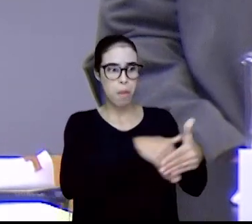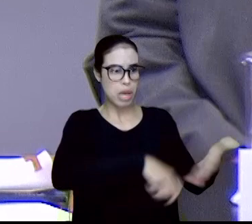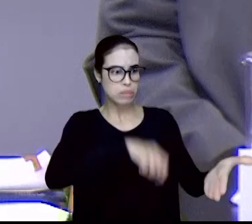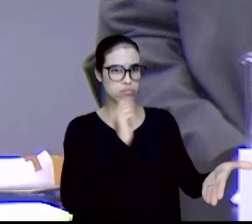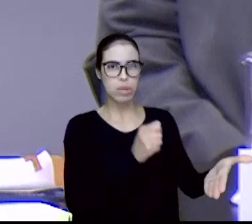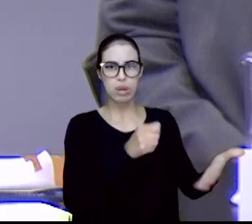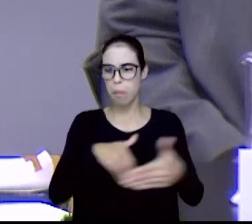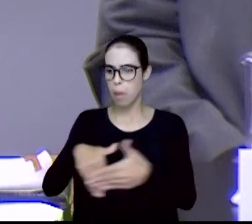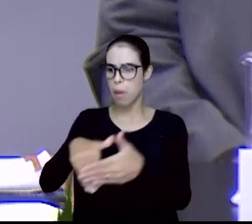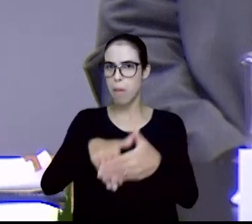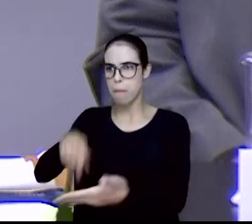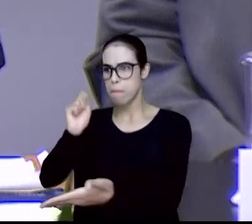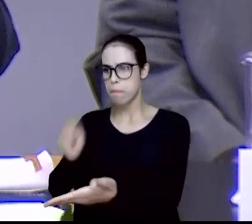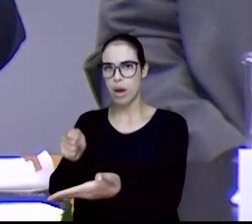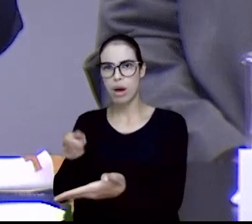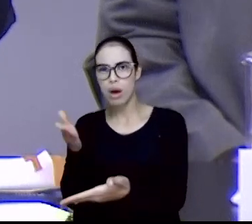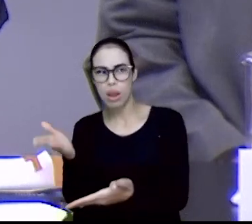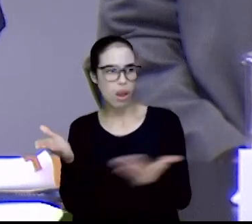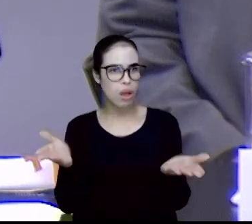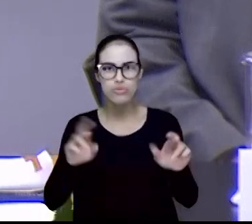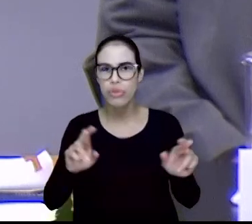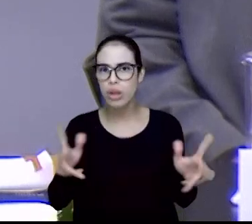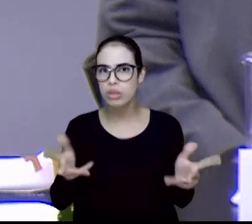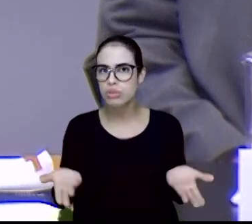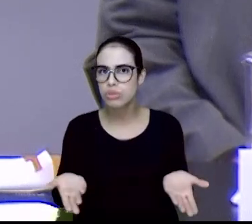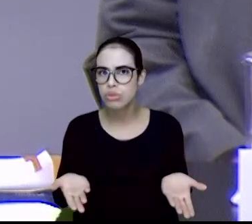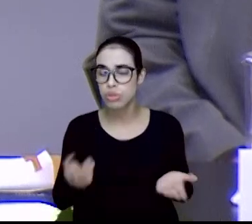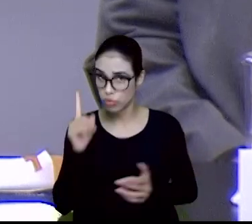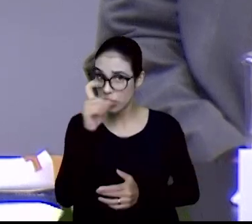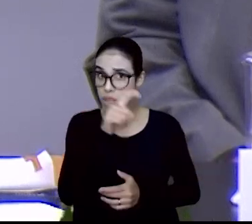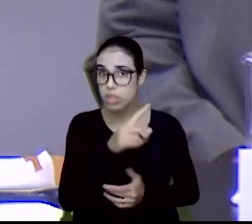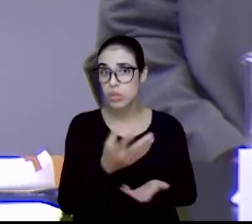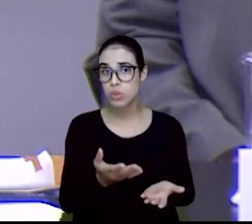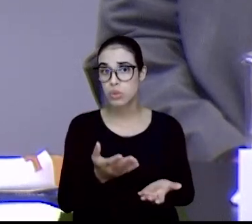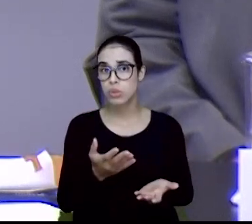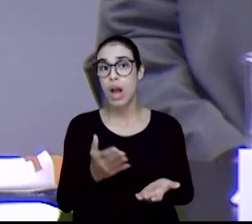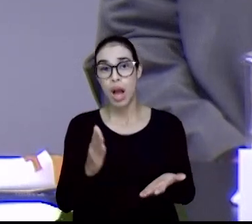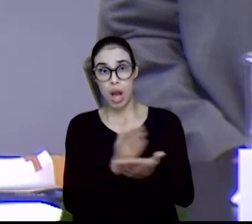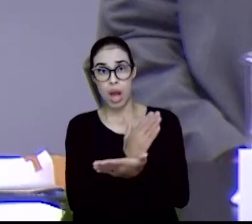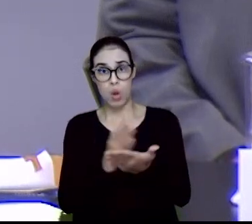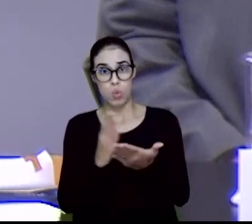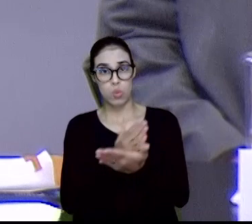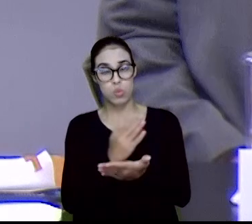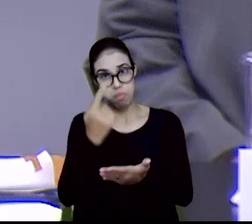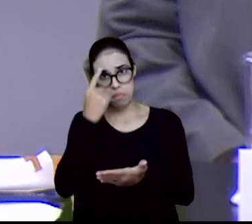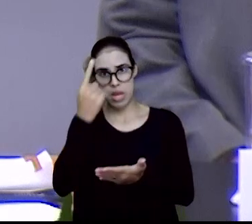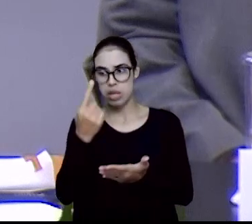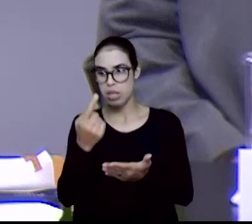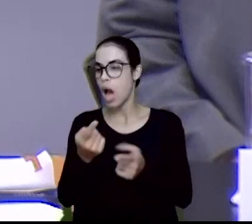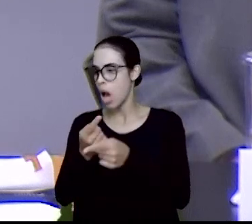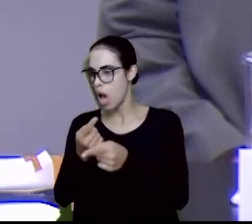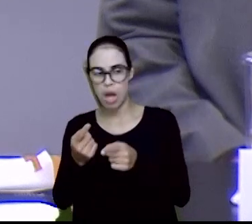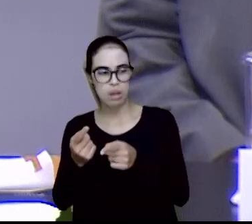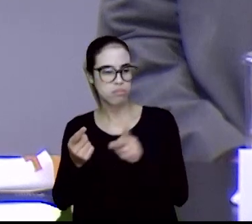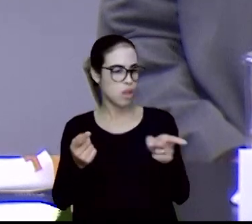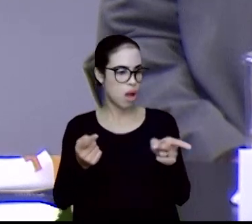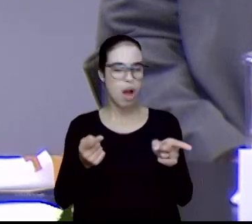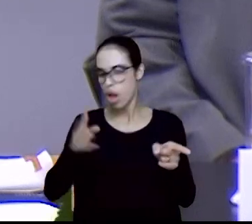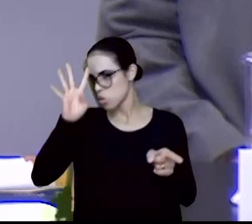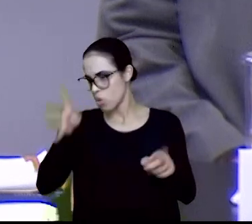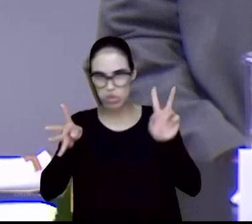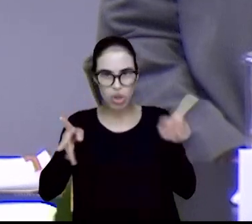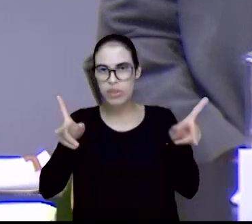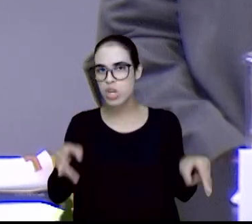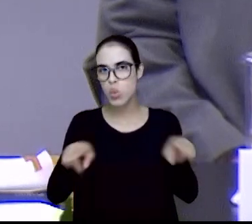essa visão de que situações idênticas devem comportar a mesma solução. Em terceiro lugar, pela eficiência